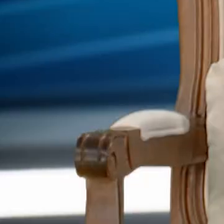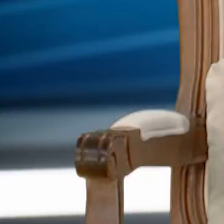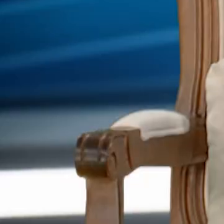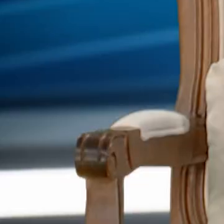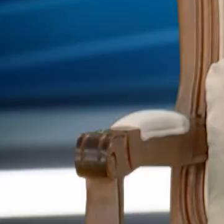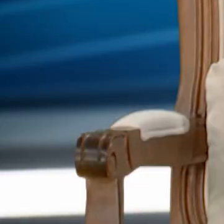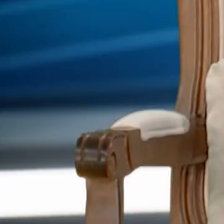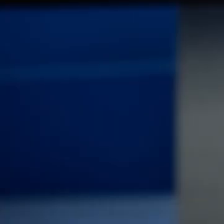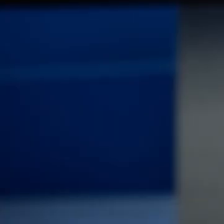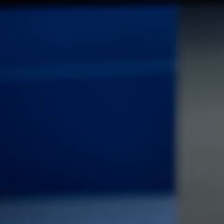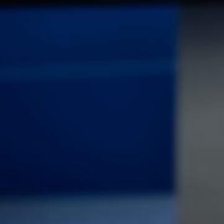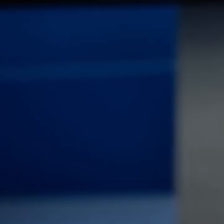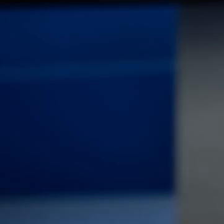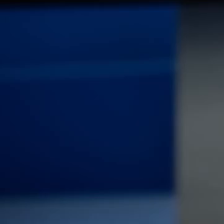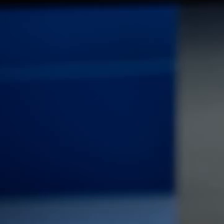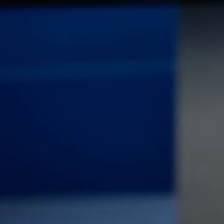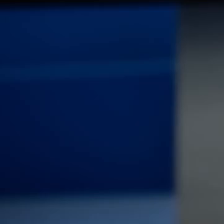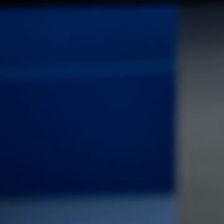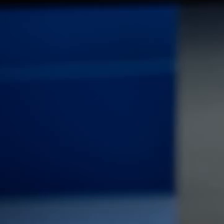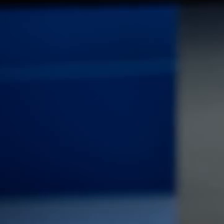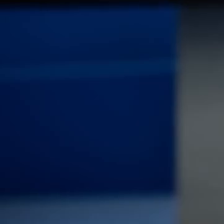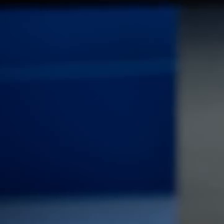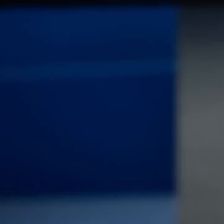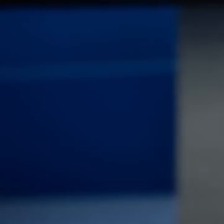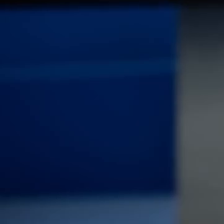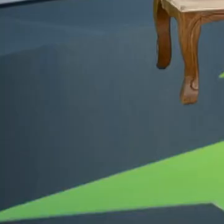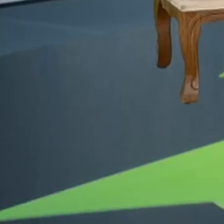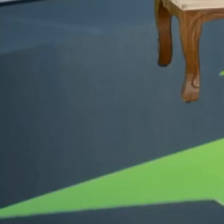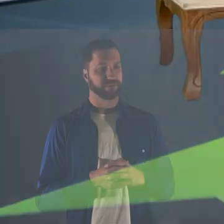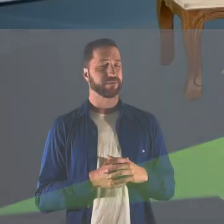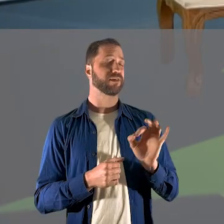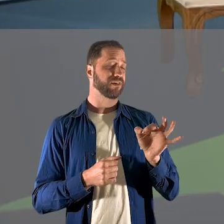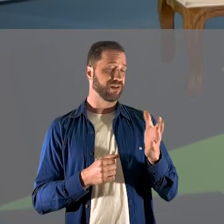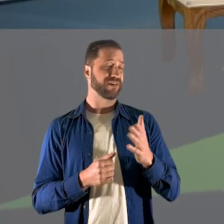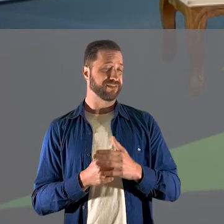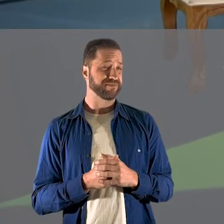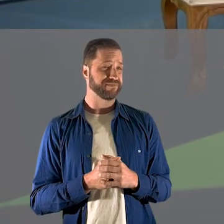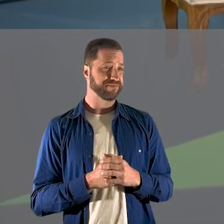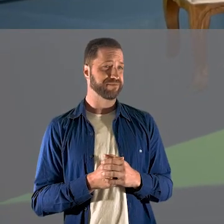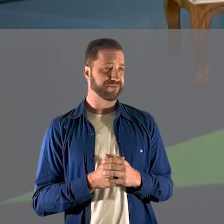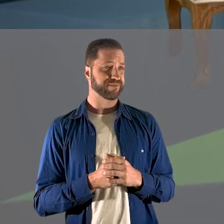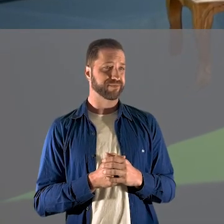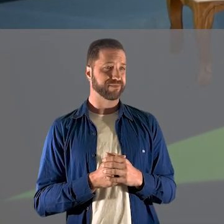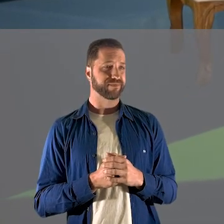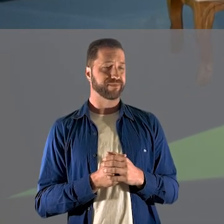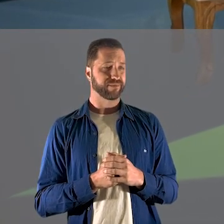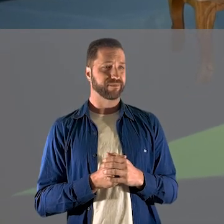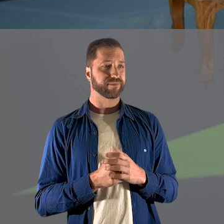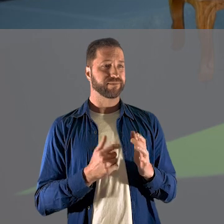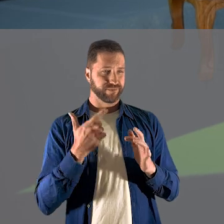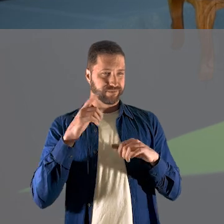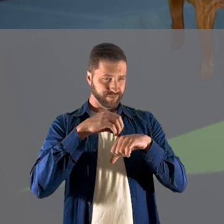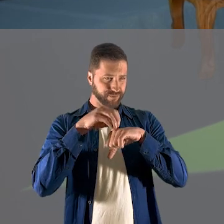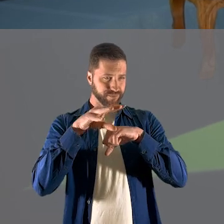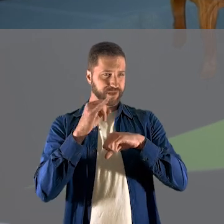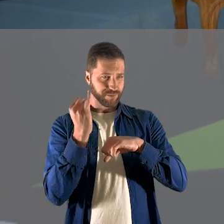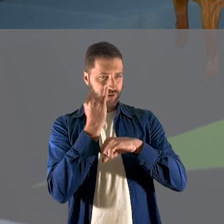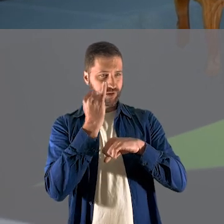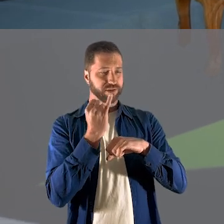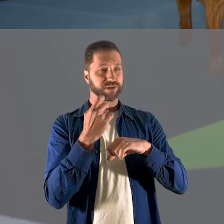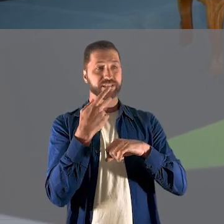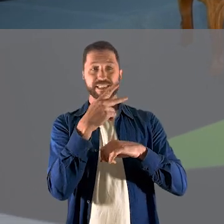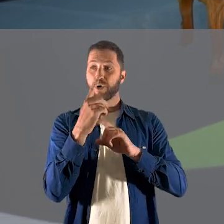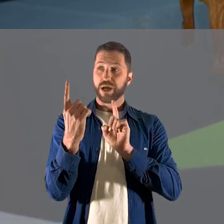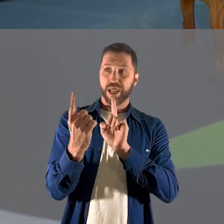essa frustração quando não dá certo a sua expectativa né exato acho que um outro Insight muito importante